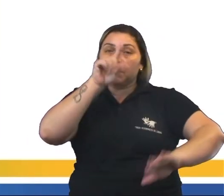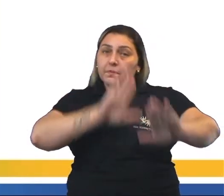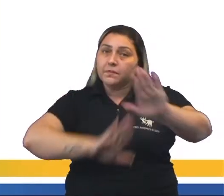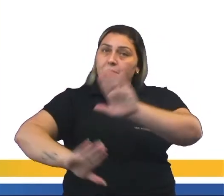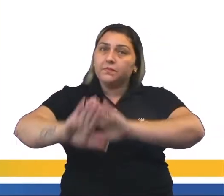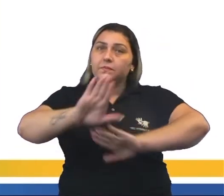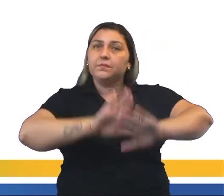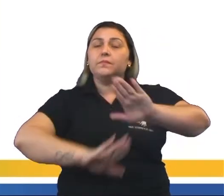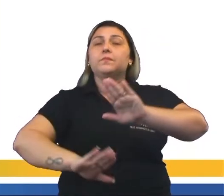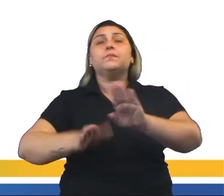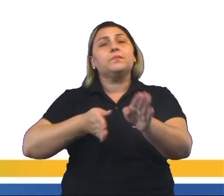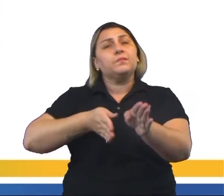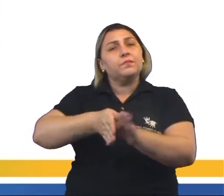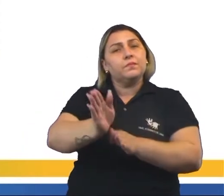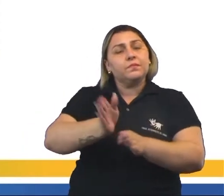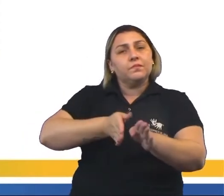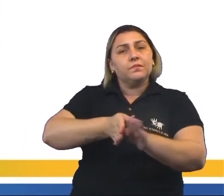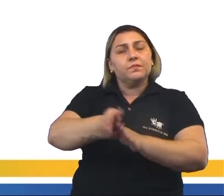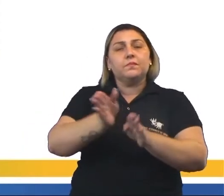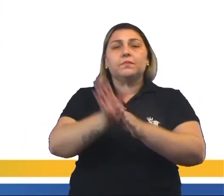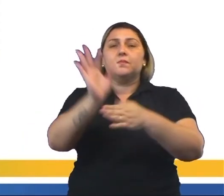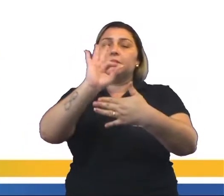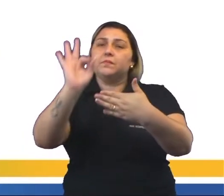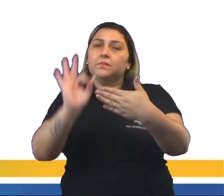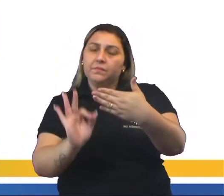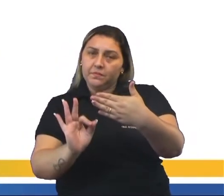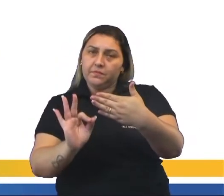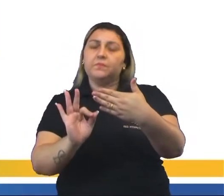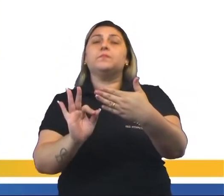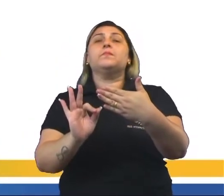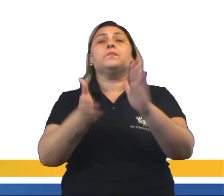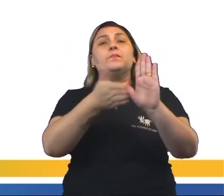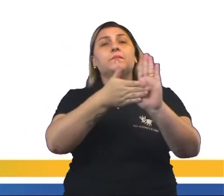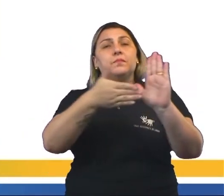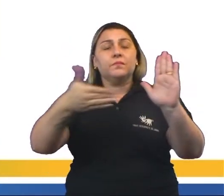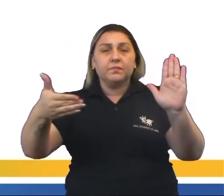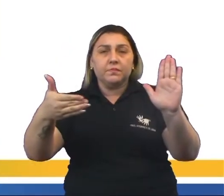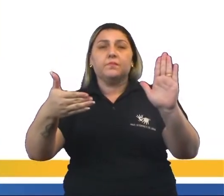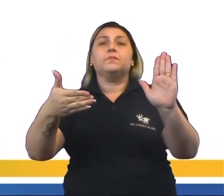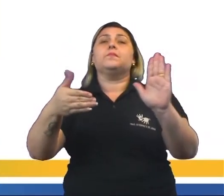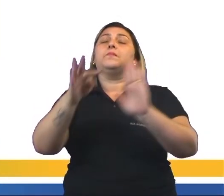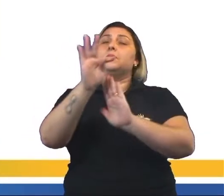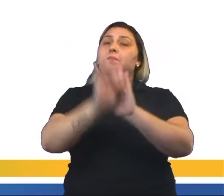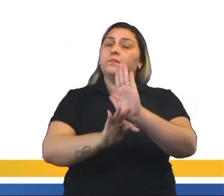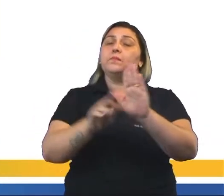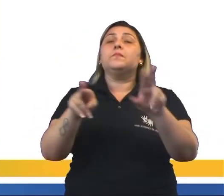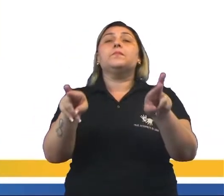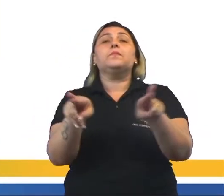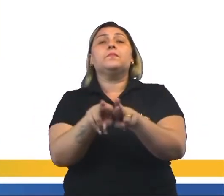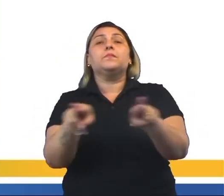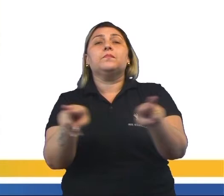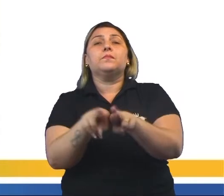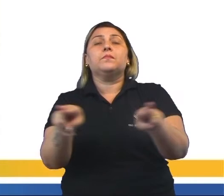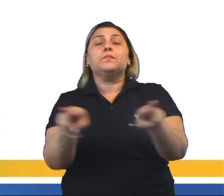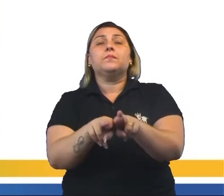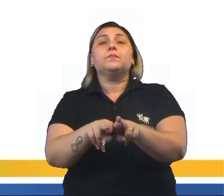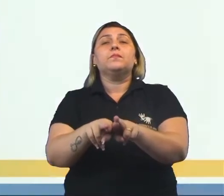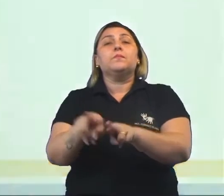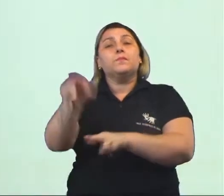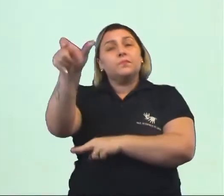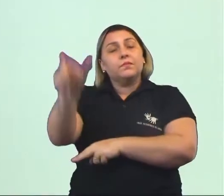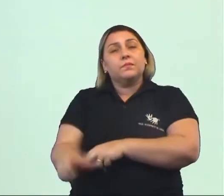cuidado, orientados por critérios estéticos que atribuam ao texto ritmo e conduzem ao leitor